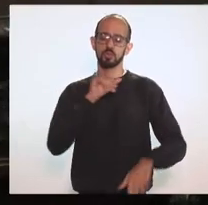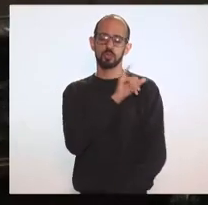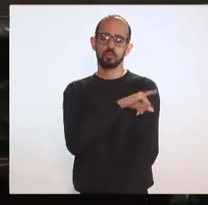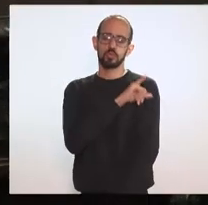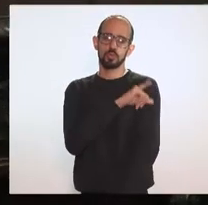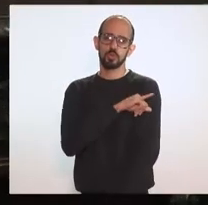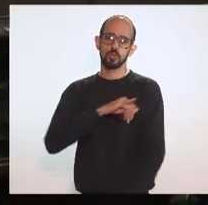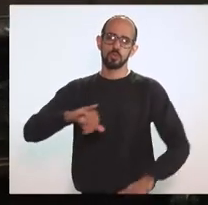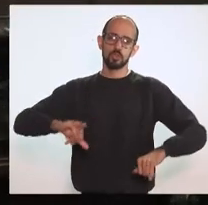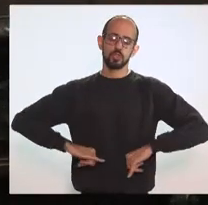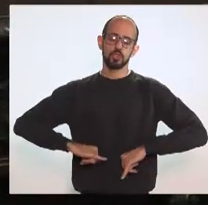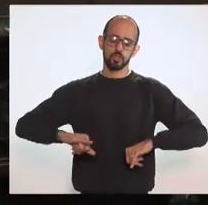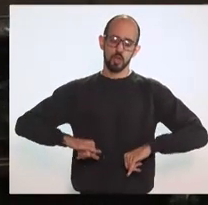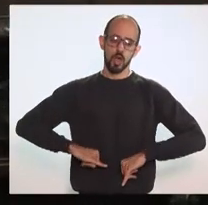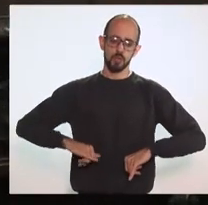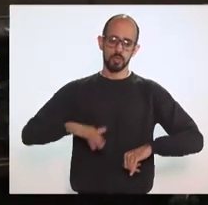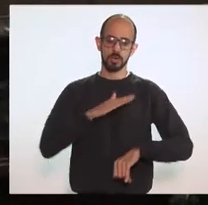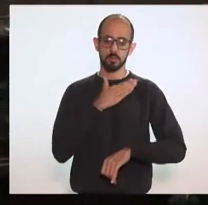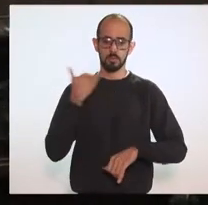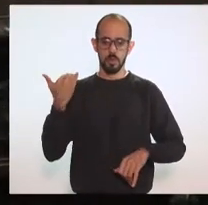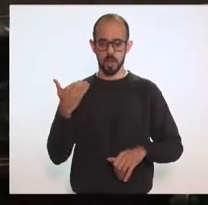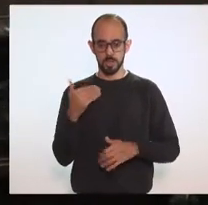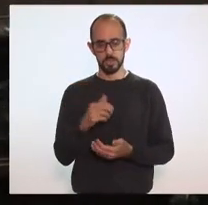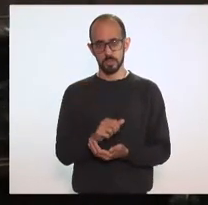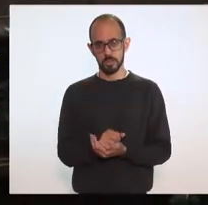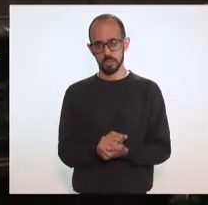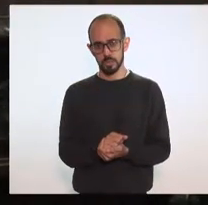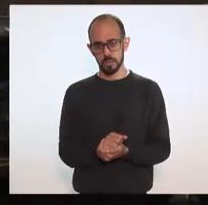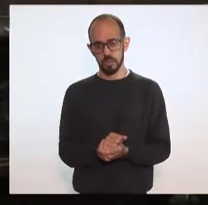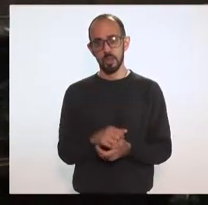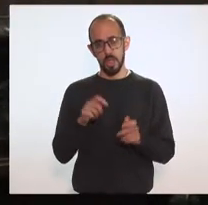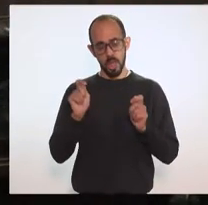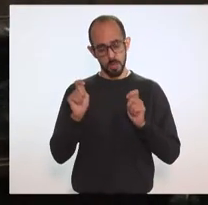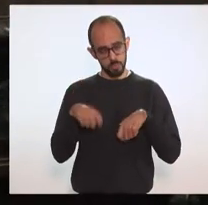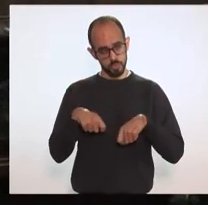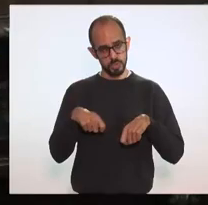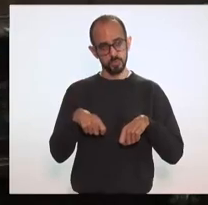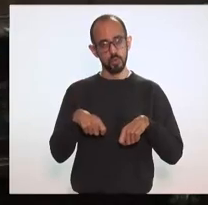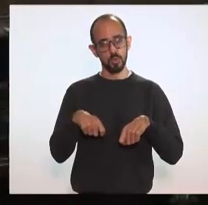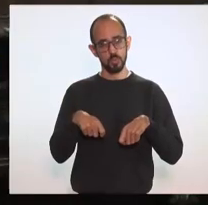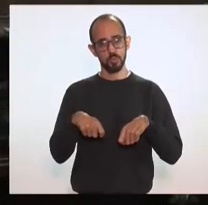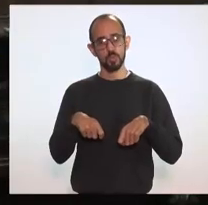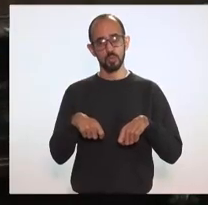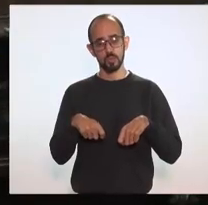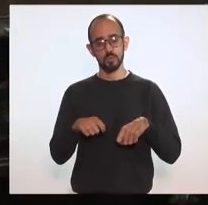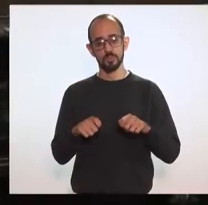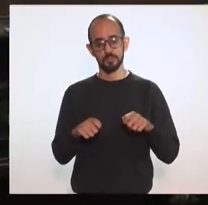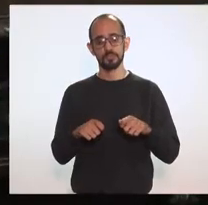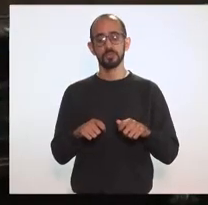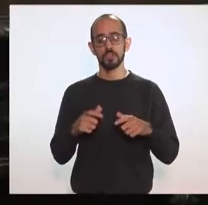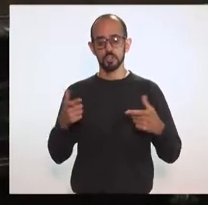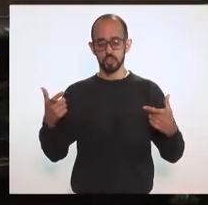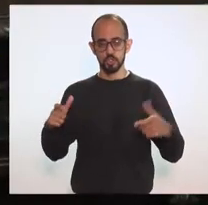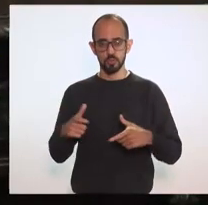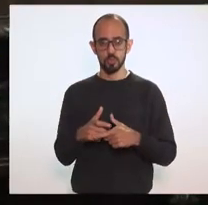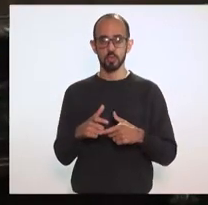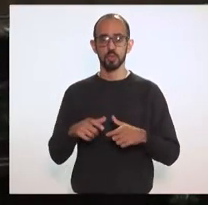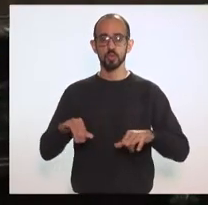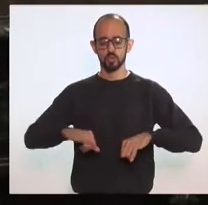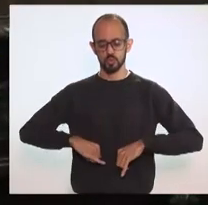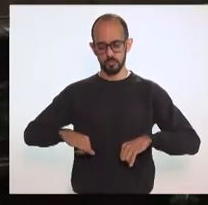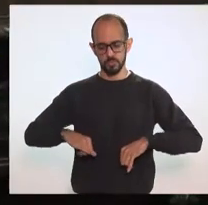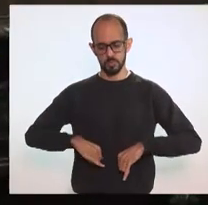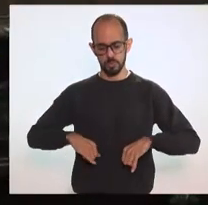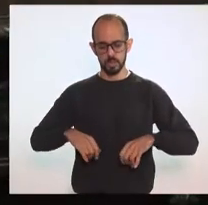sofre que move que pena é possível conter É possível dividir gar é preciso é possível atenuar pelo menos o